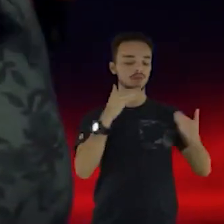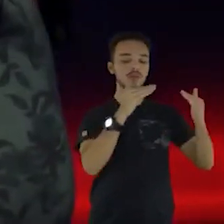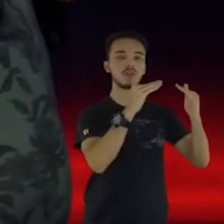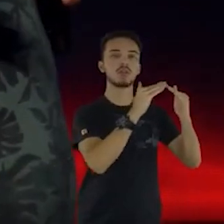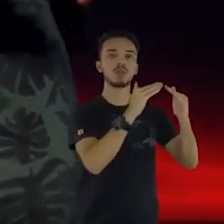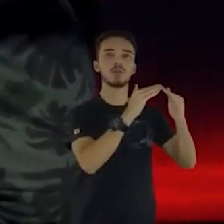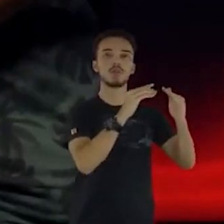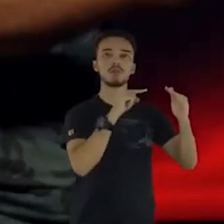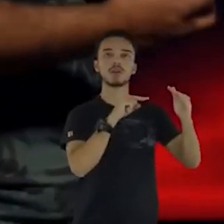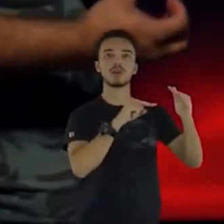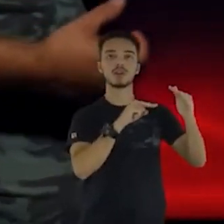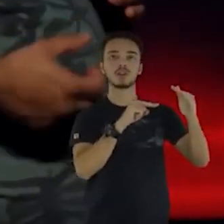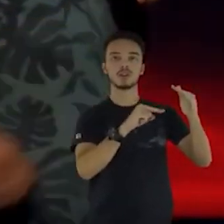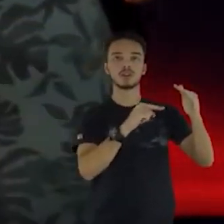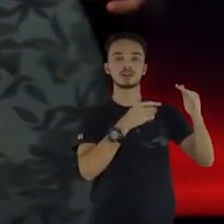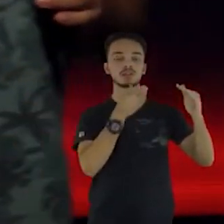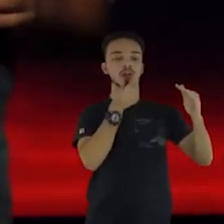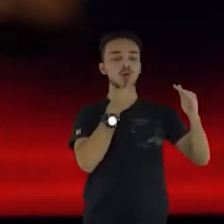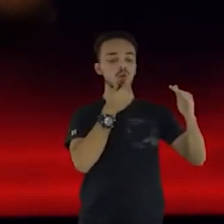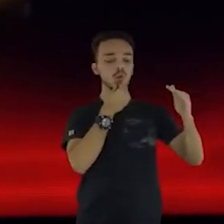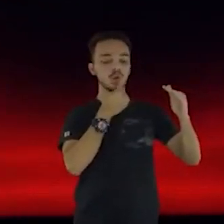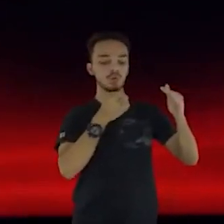e o oleiro estava fazendo